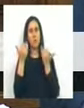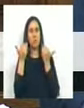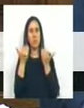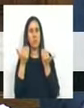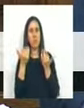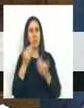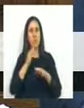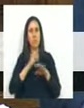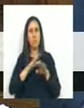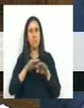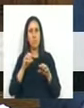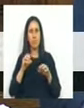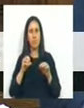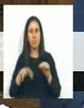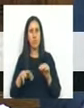em virtude